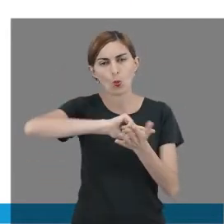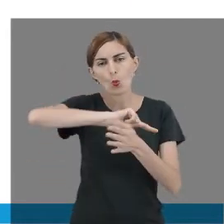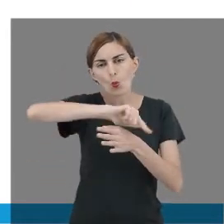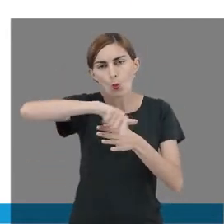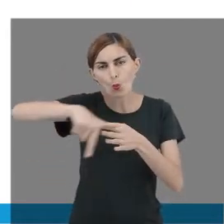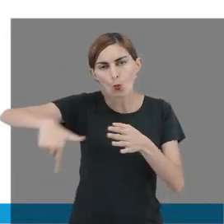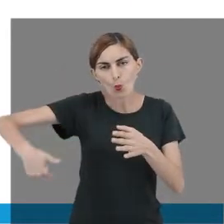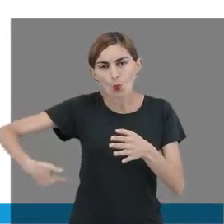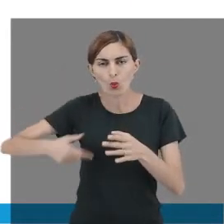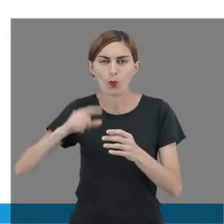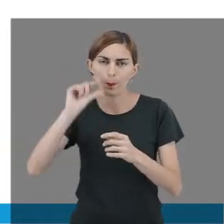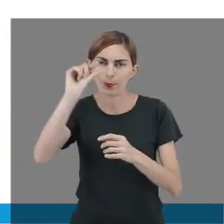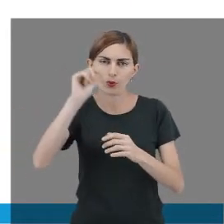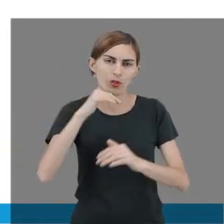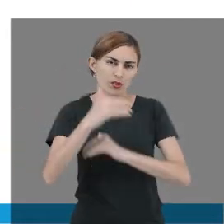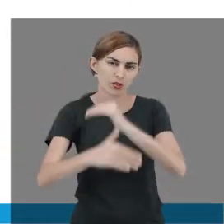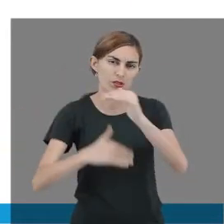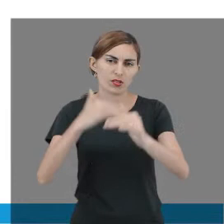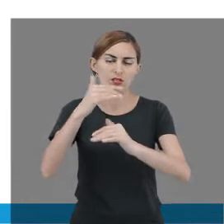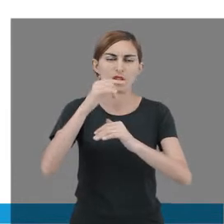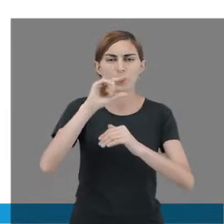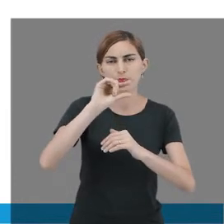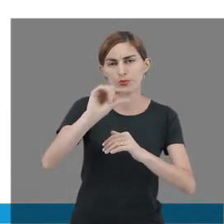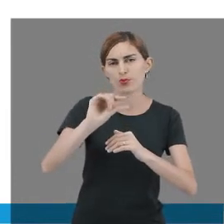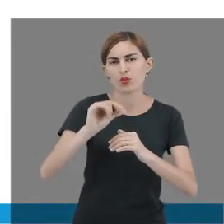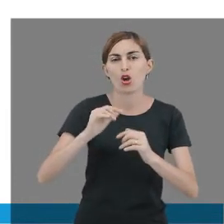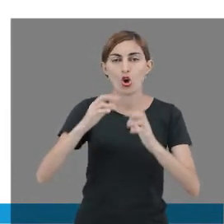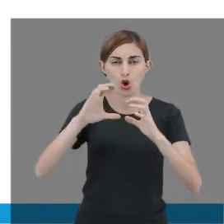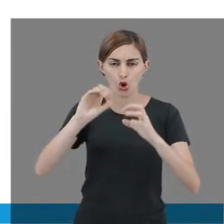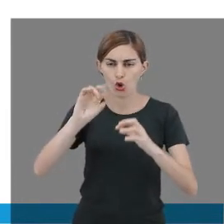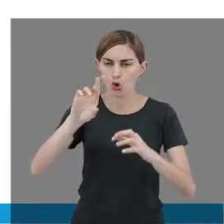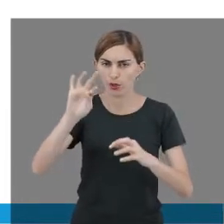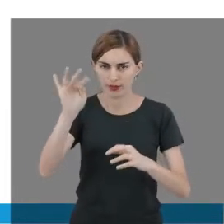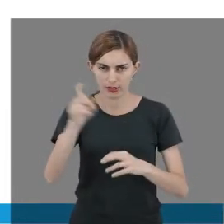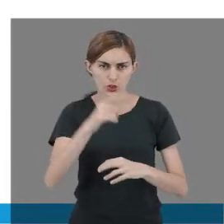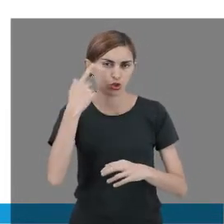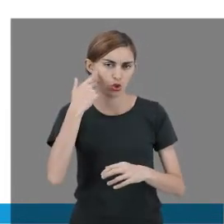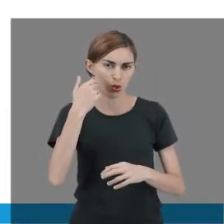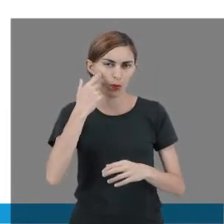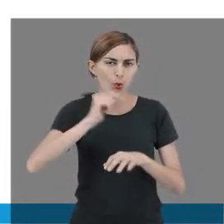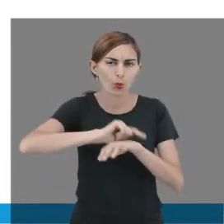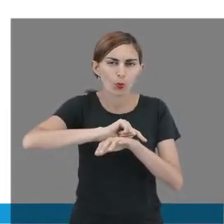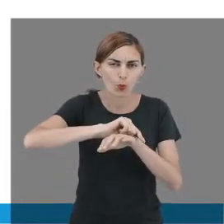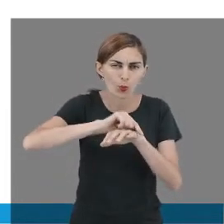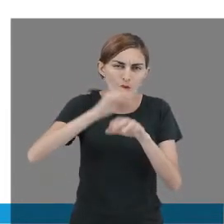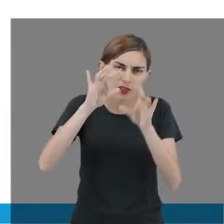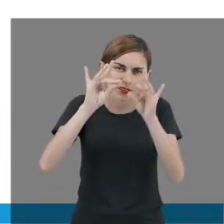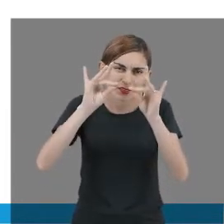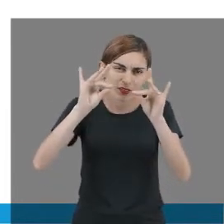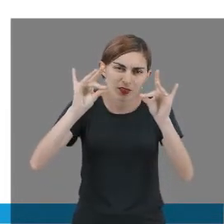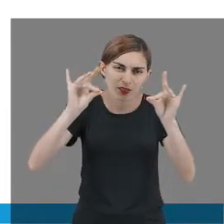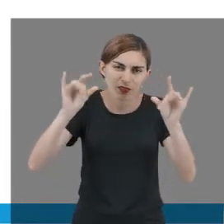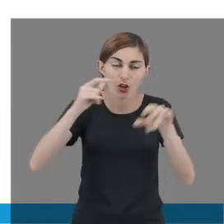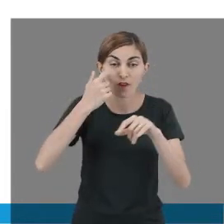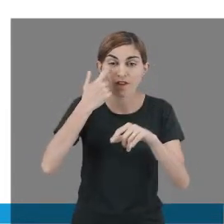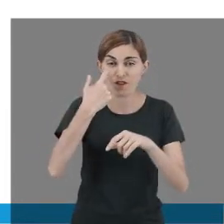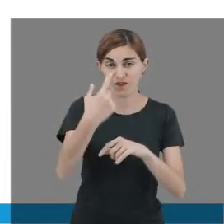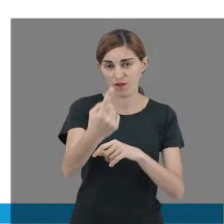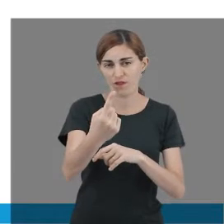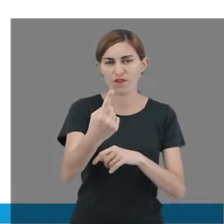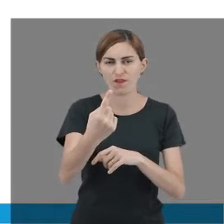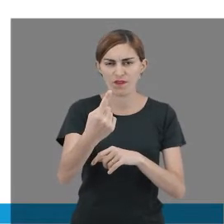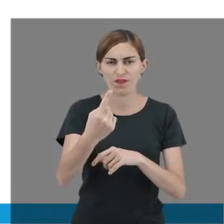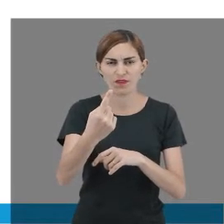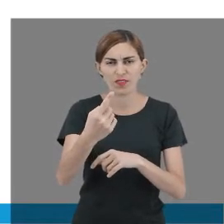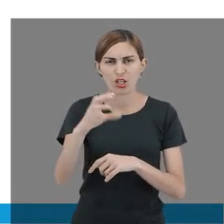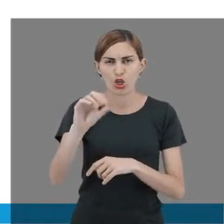pouca circunvolução, e é grosso. Então, o córtex normalmente, ele é lisinho, ele é fininho, né? Aqui a gente vê um córtex,